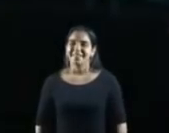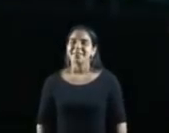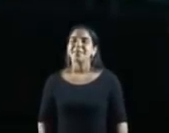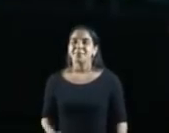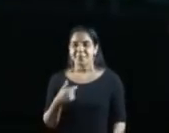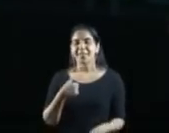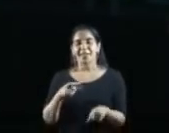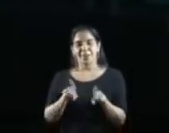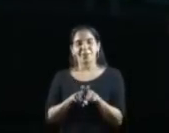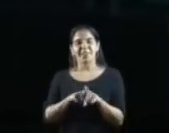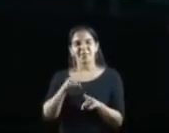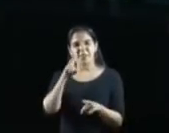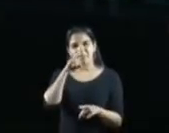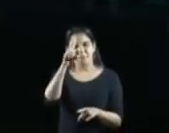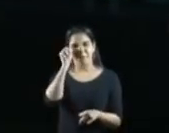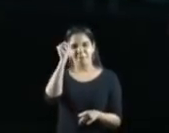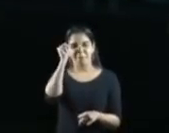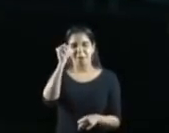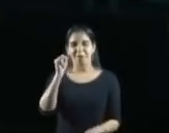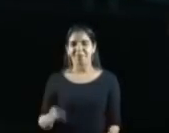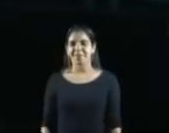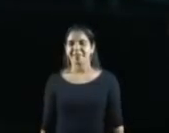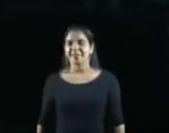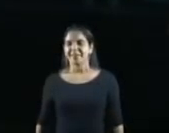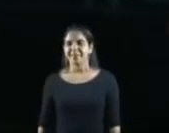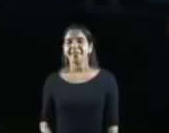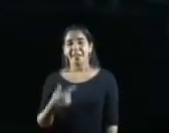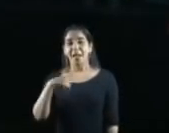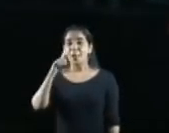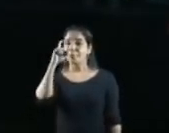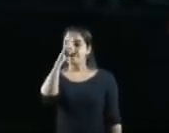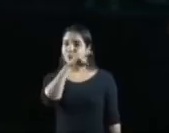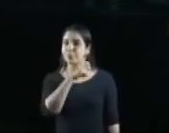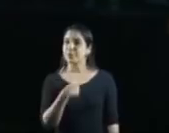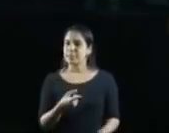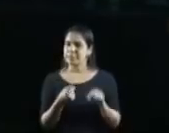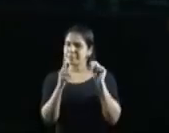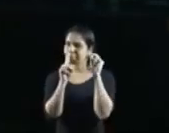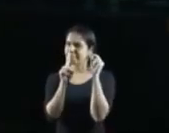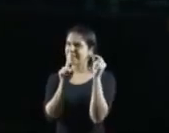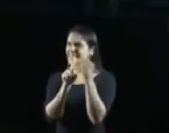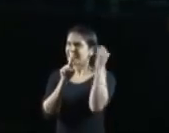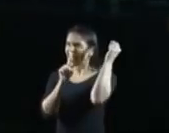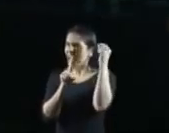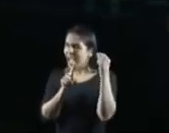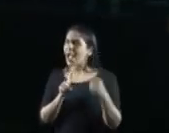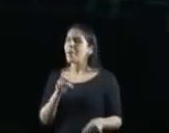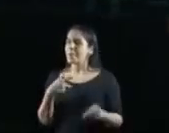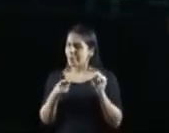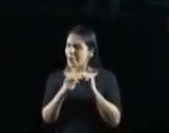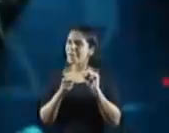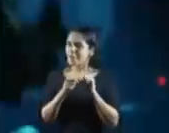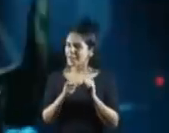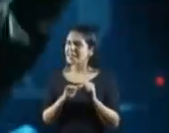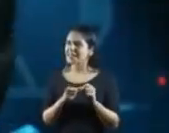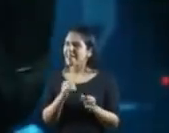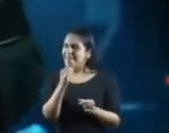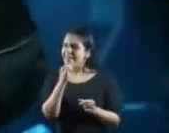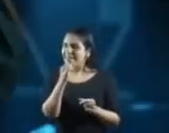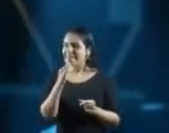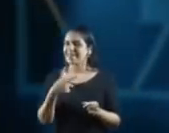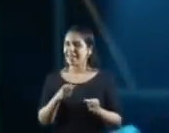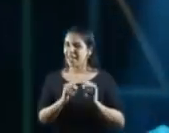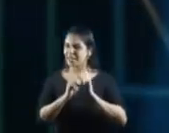Eu também fui muito forte. É muito pesado furar o dedinho para fazer os testes de Covid e não chorar tem que ser